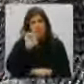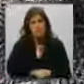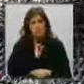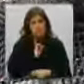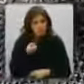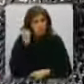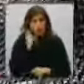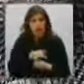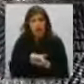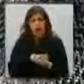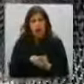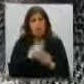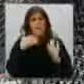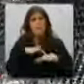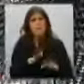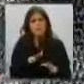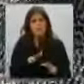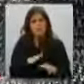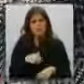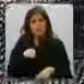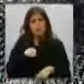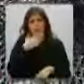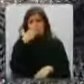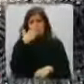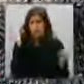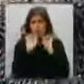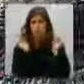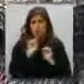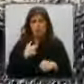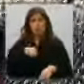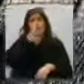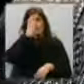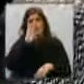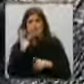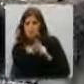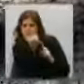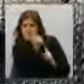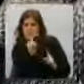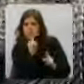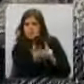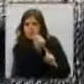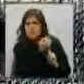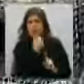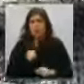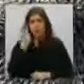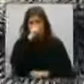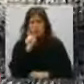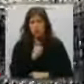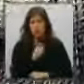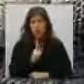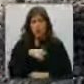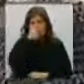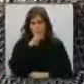nesta área mas eu não sou parva eu sei fazer interpretações não é aliás eu sou Professora Sem